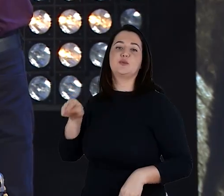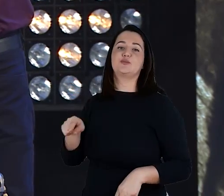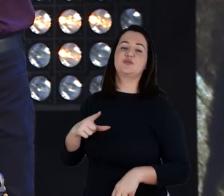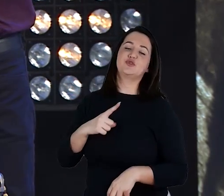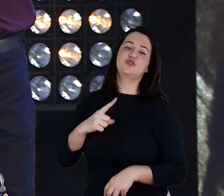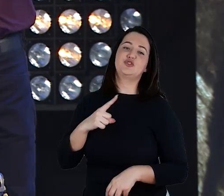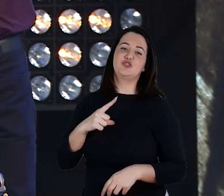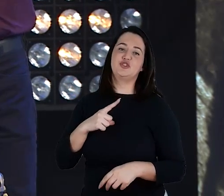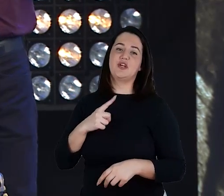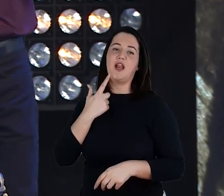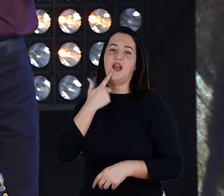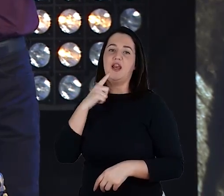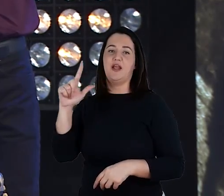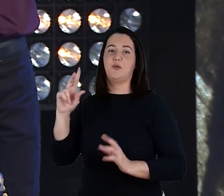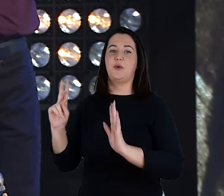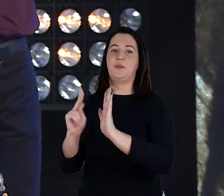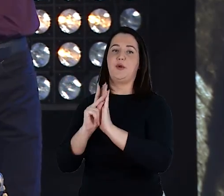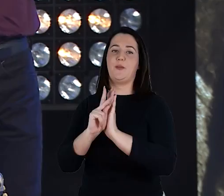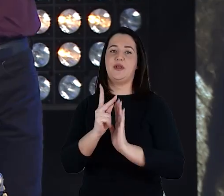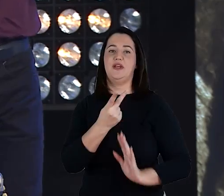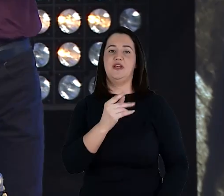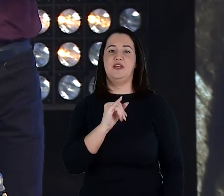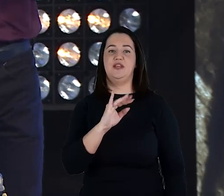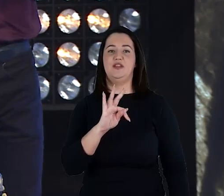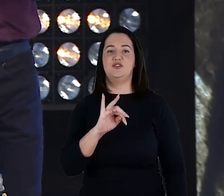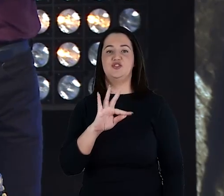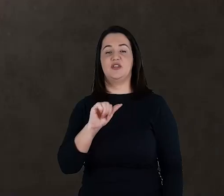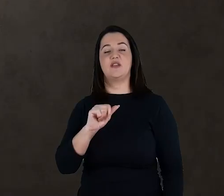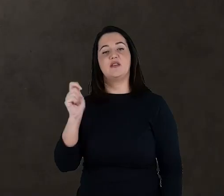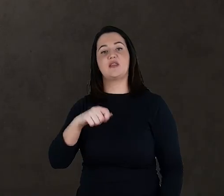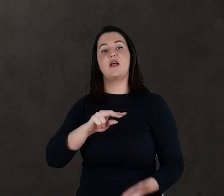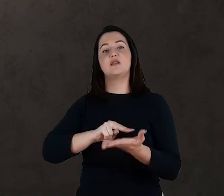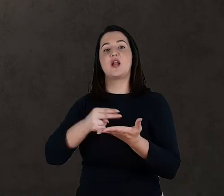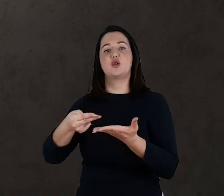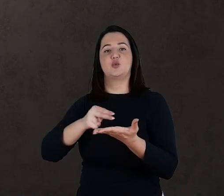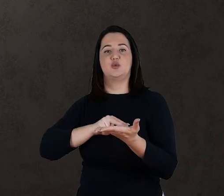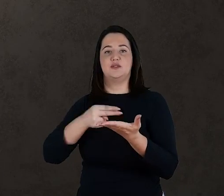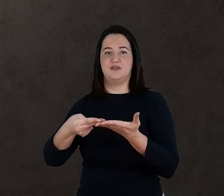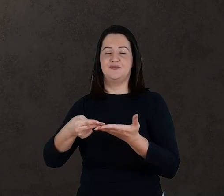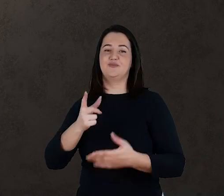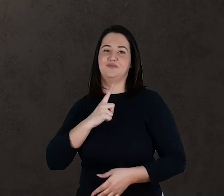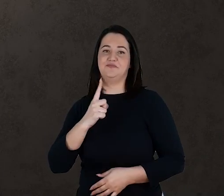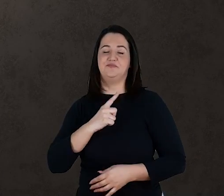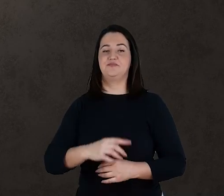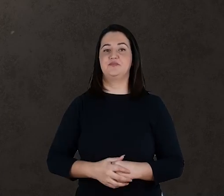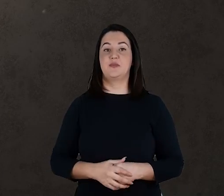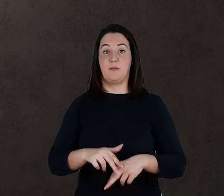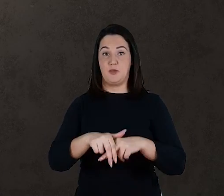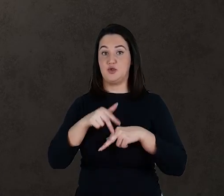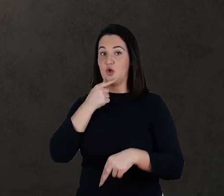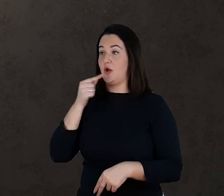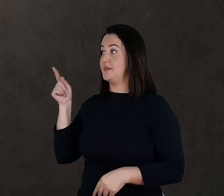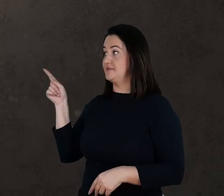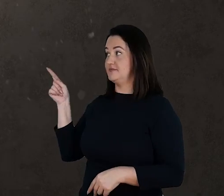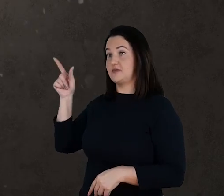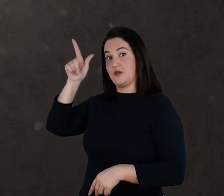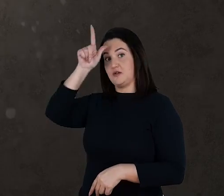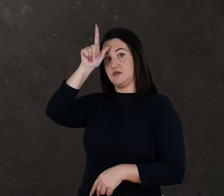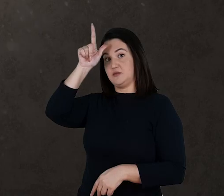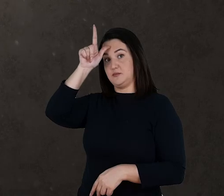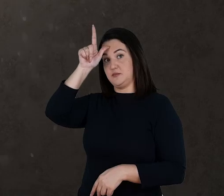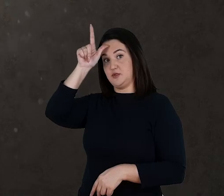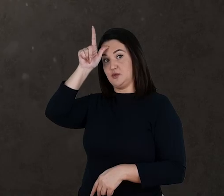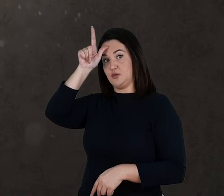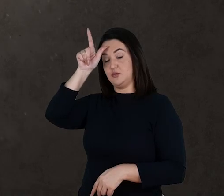antiga inscrição e trazer a sua tradução ao mundo. Foi isso também que permitiu o perito alemão Hugo Winkler